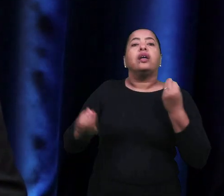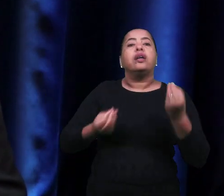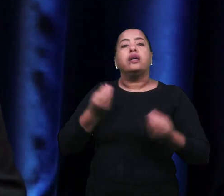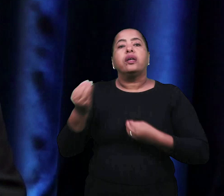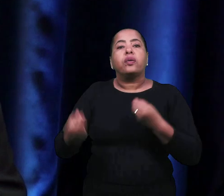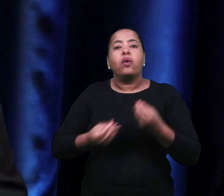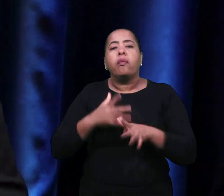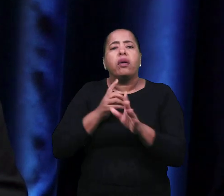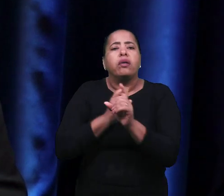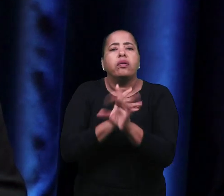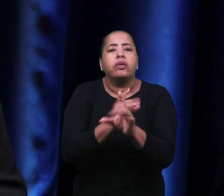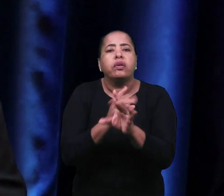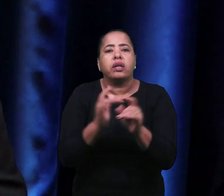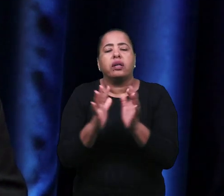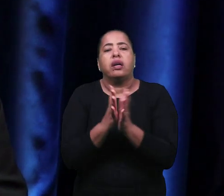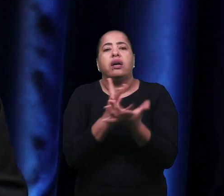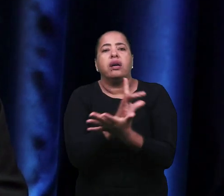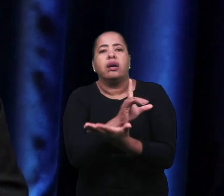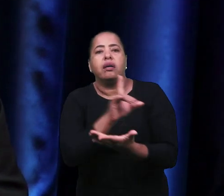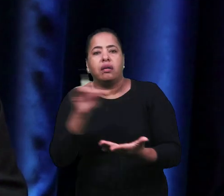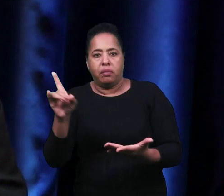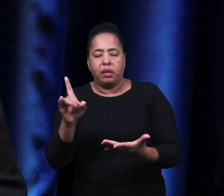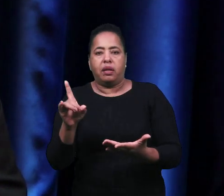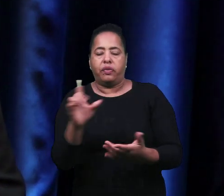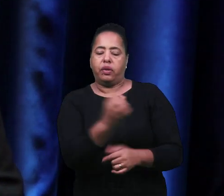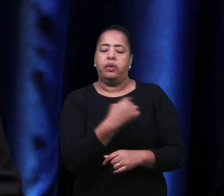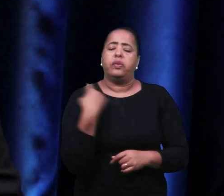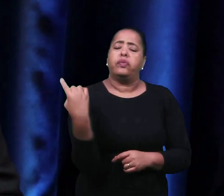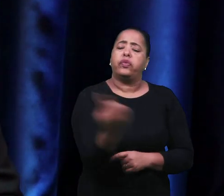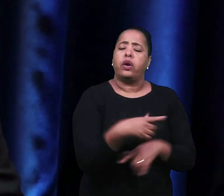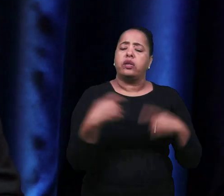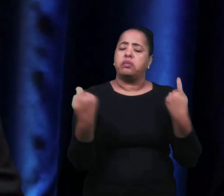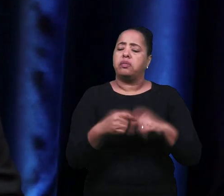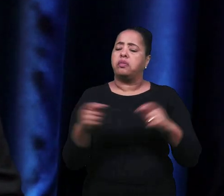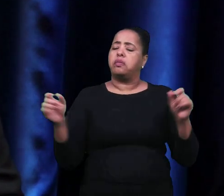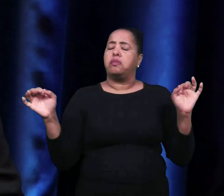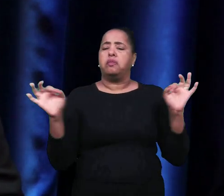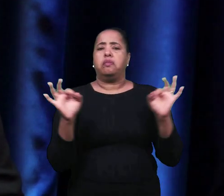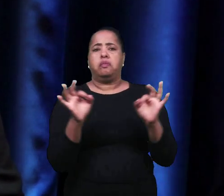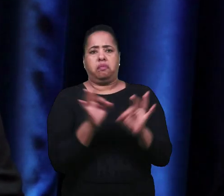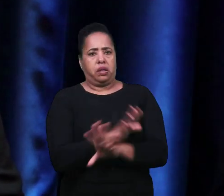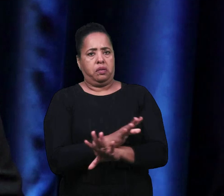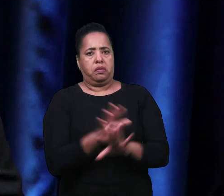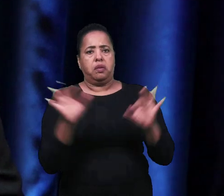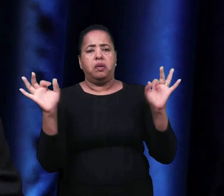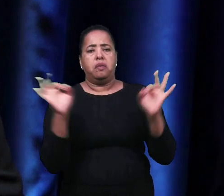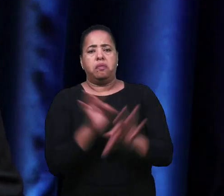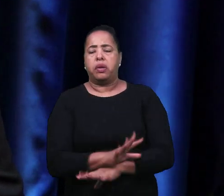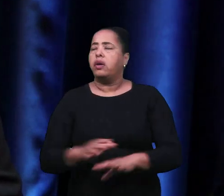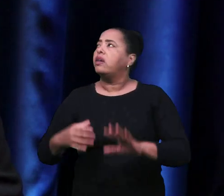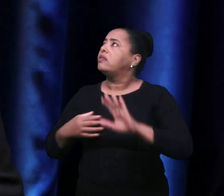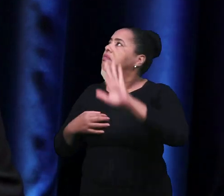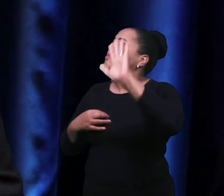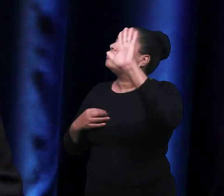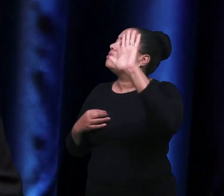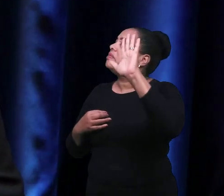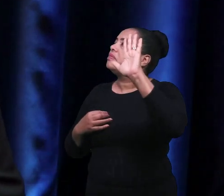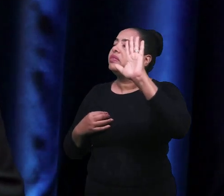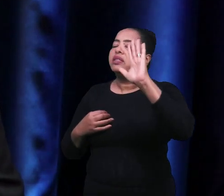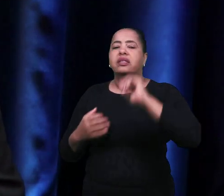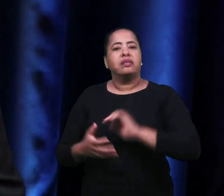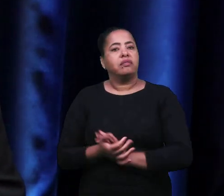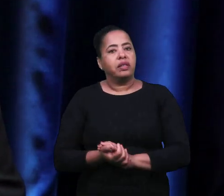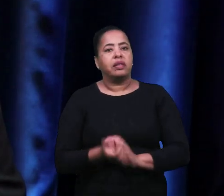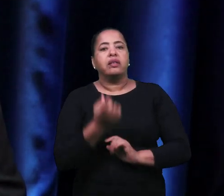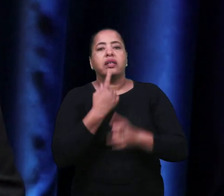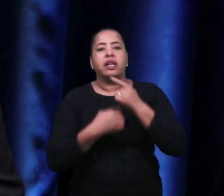Pela doutrina, pela palavra, né? Então nós precisamos estar sempre prontos a dizer, eis-me aqui, aquilo